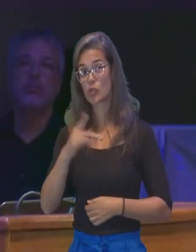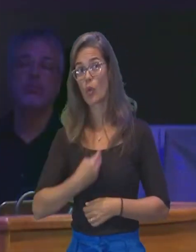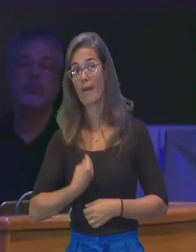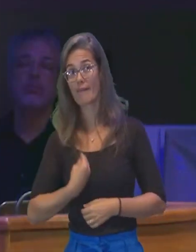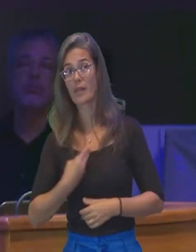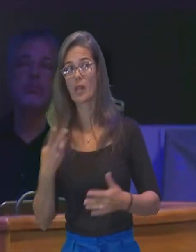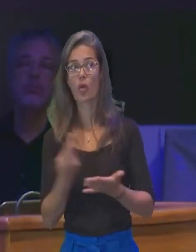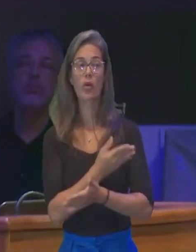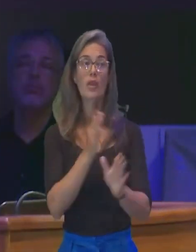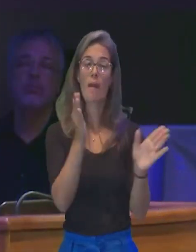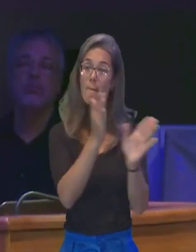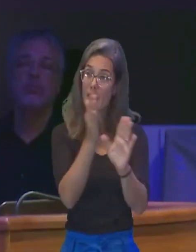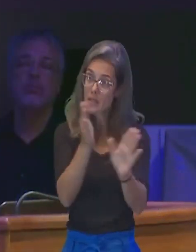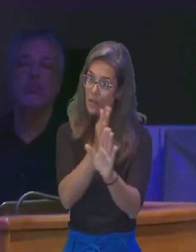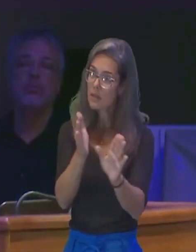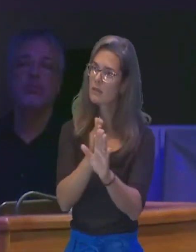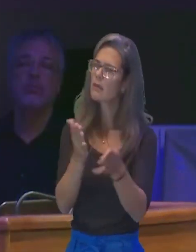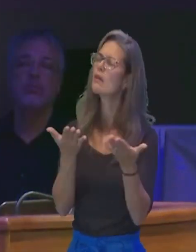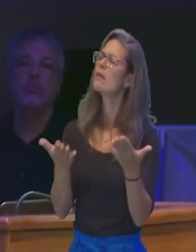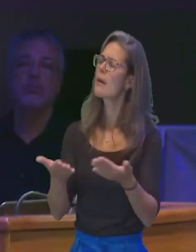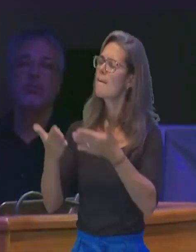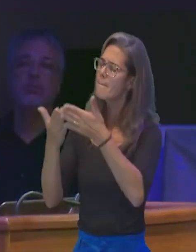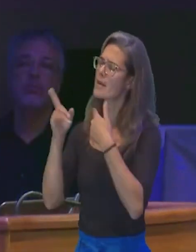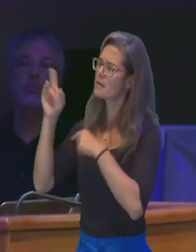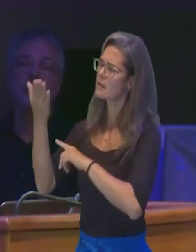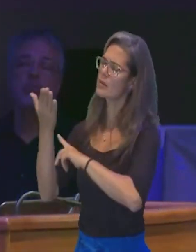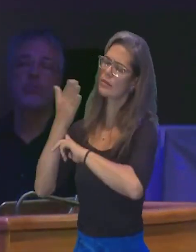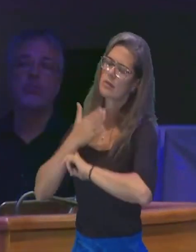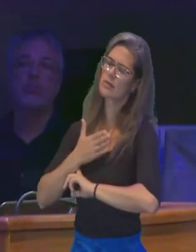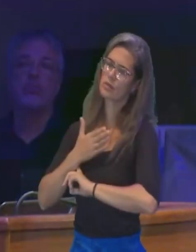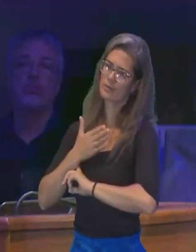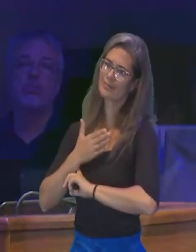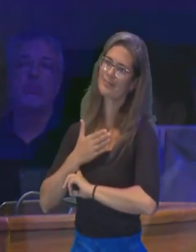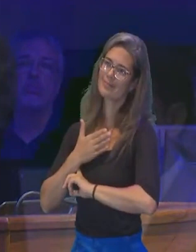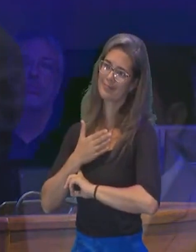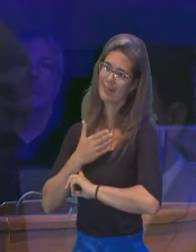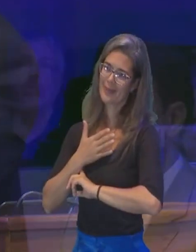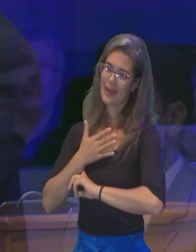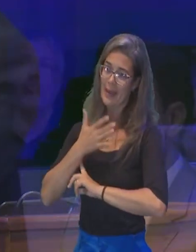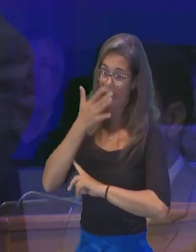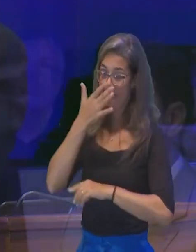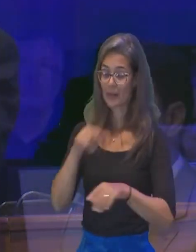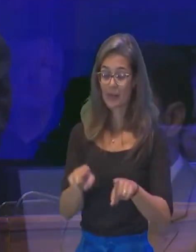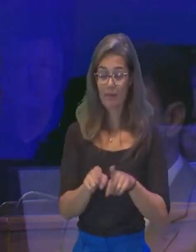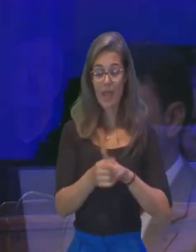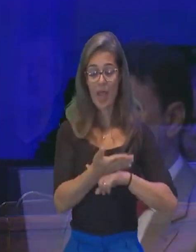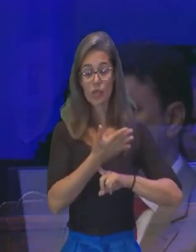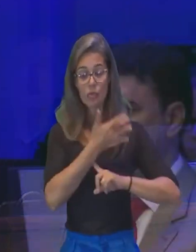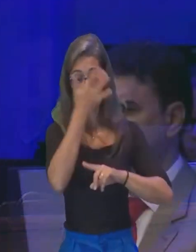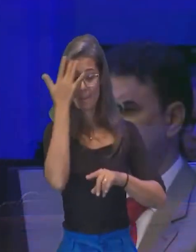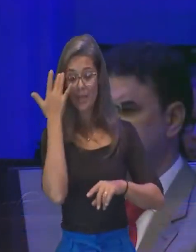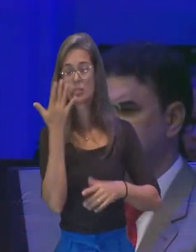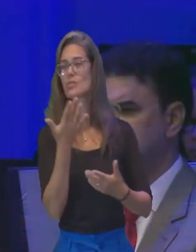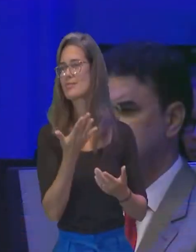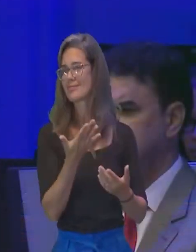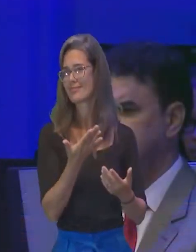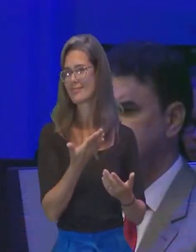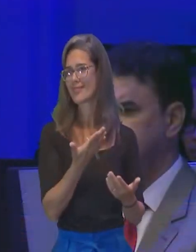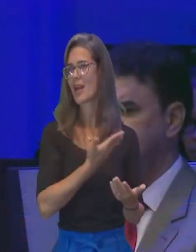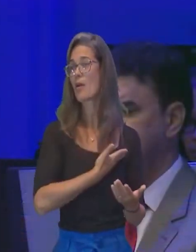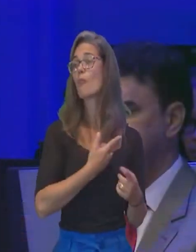trabalho, querido, clame ao Senhor, peça ajuda a quem estiver próximo de você, porque perseguição